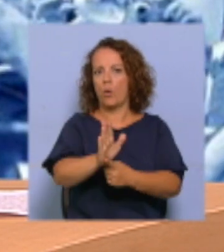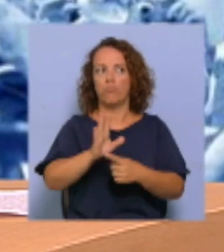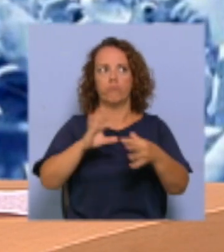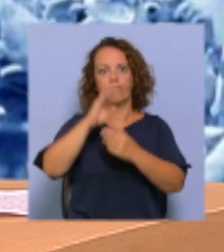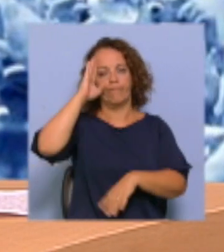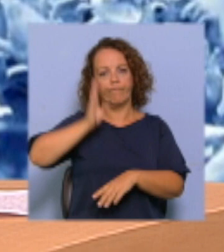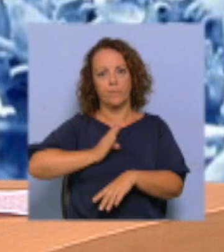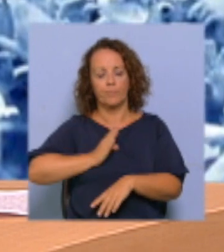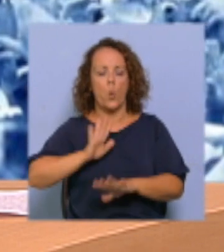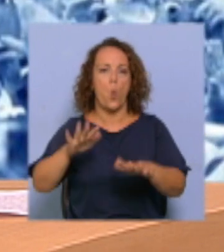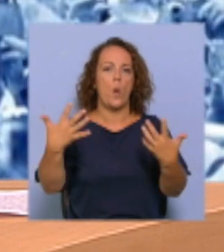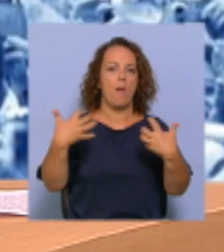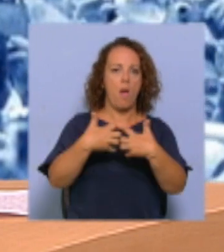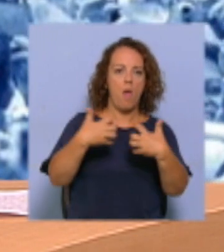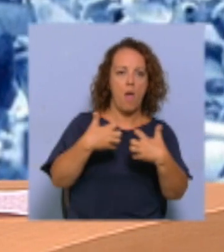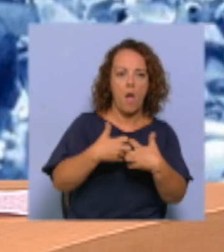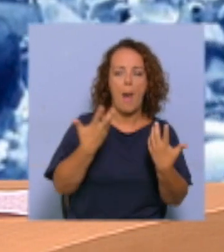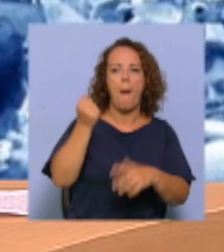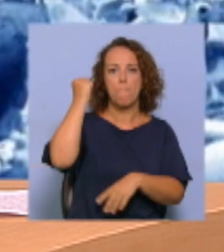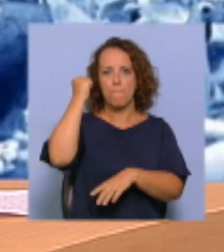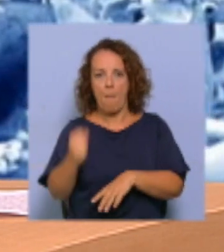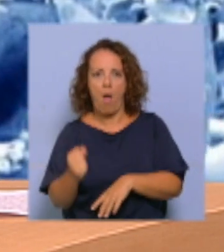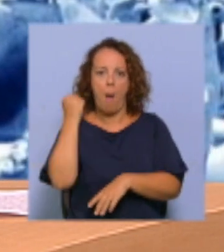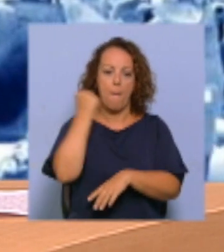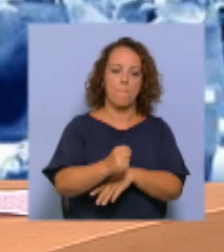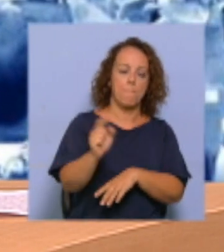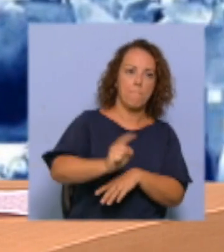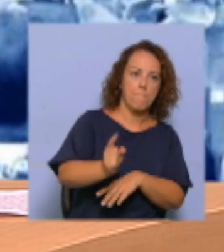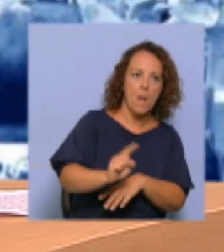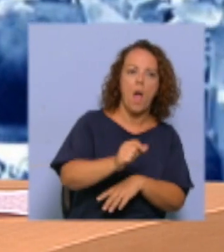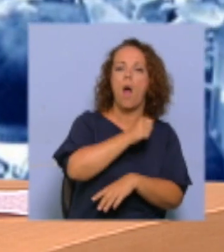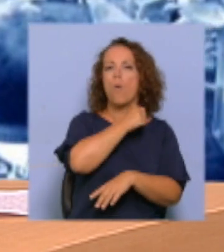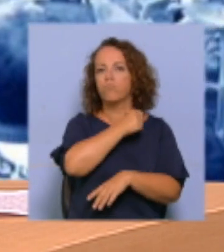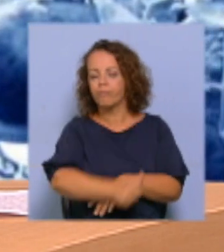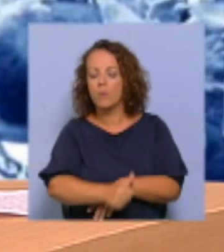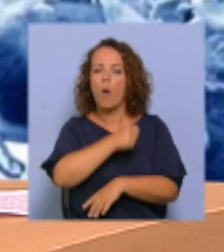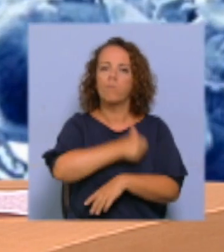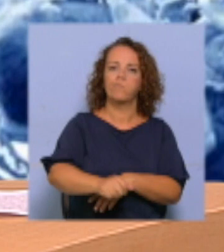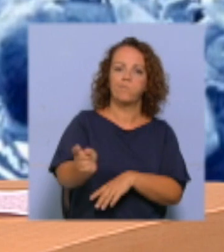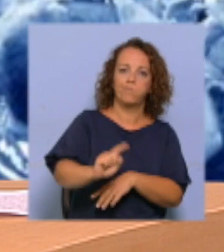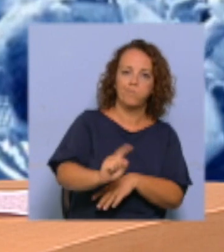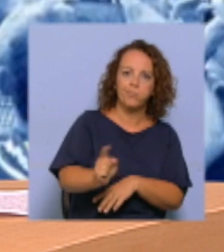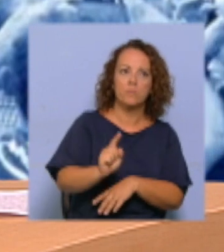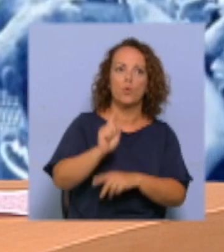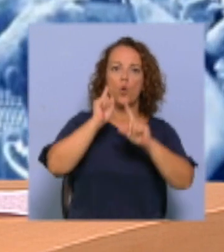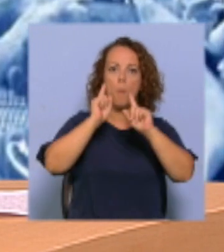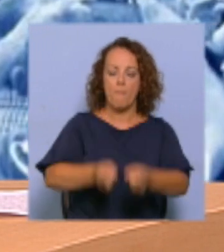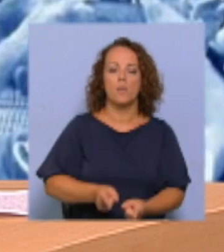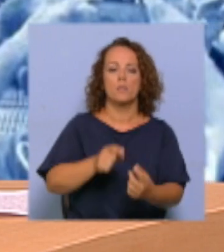questão da guerra, portanto, a questão de matar ou não matar, de concordar ou não com o início de um